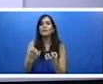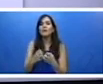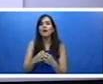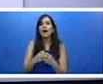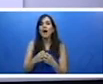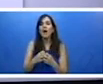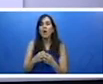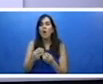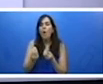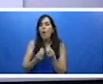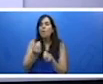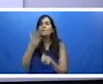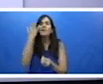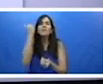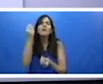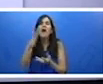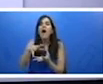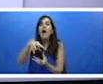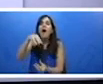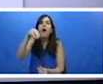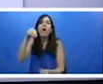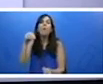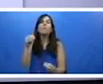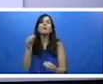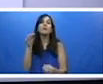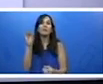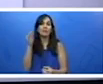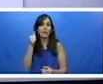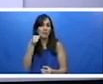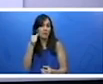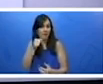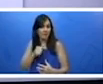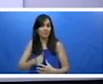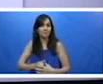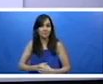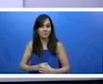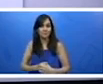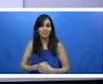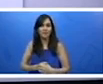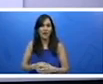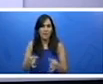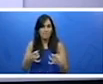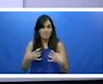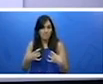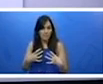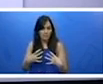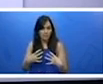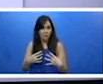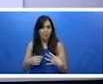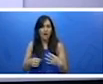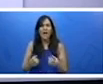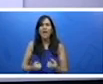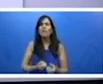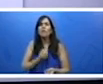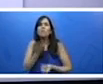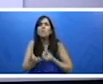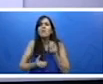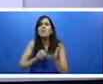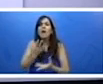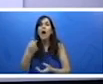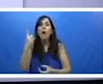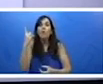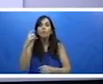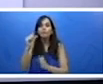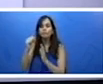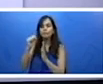alma feminina tão cara a Zweig. Medo, publicada há mais de um século, converteu-se num